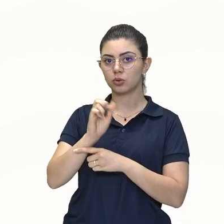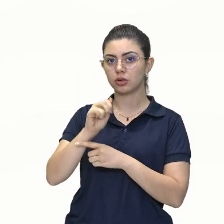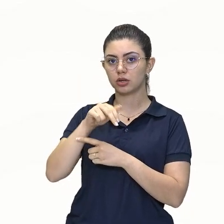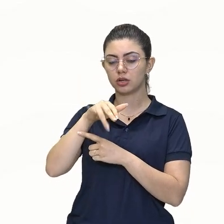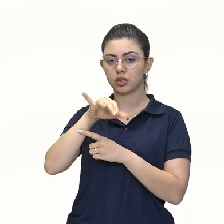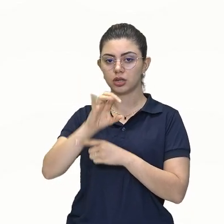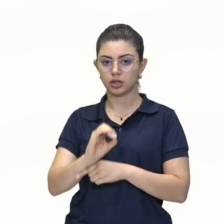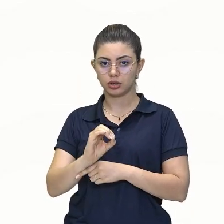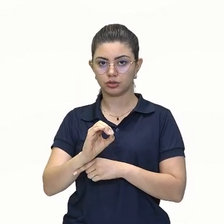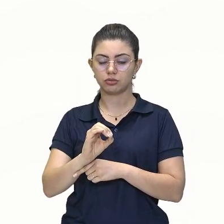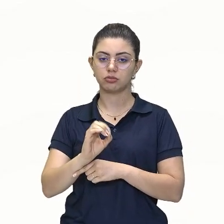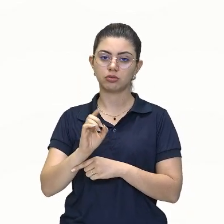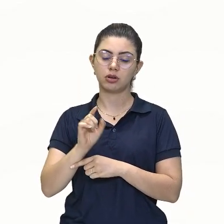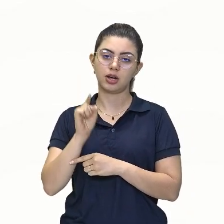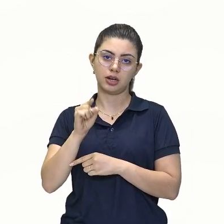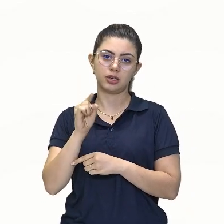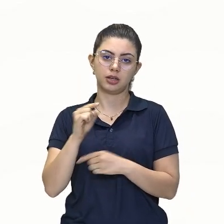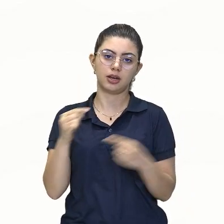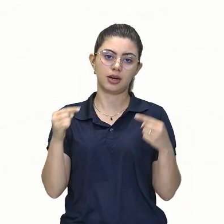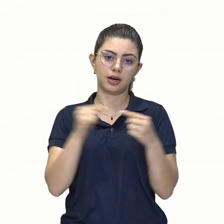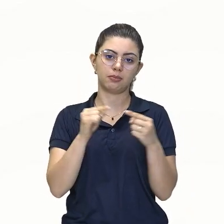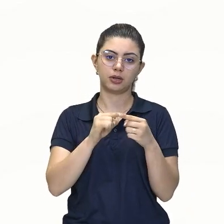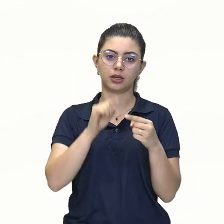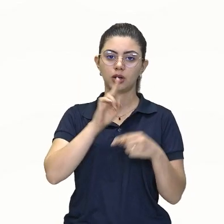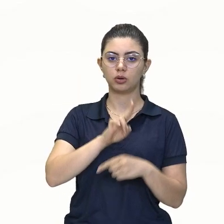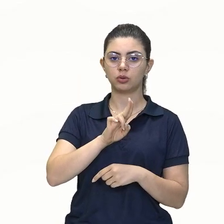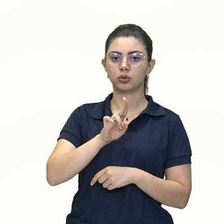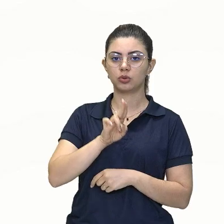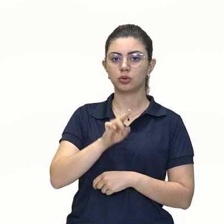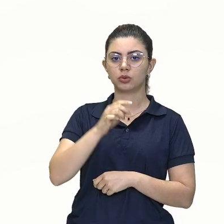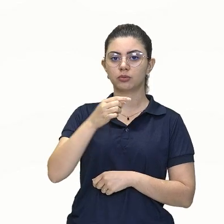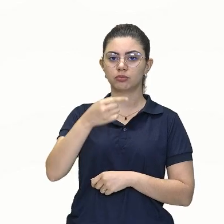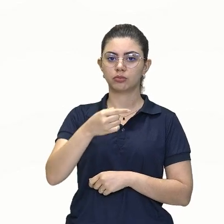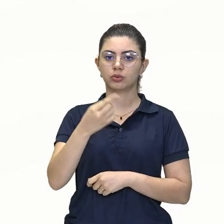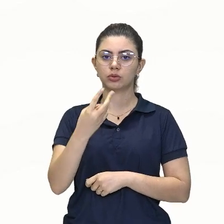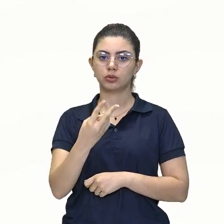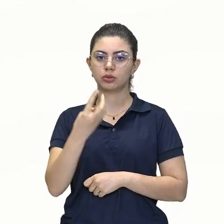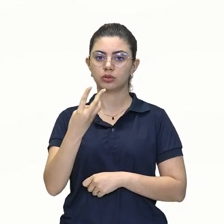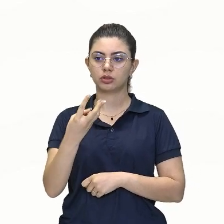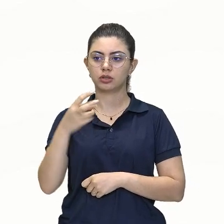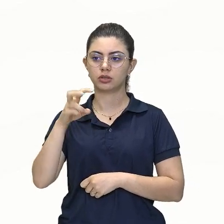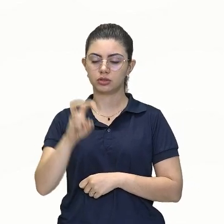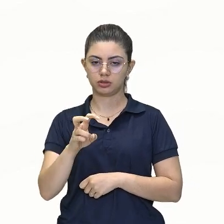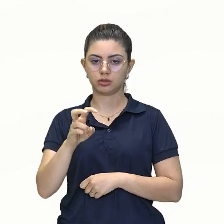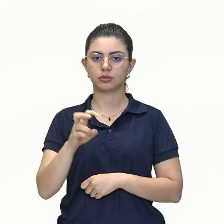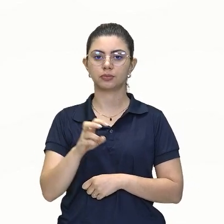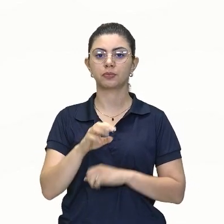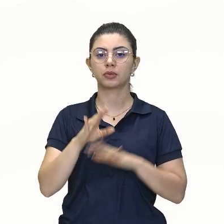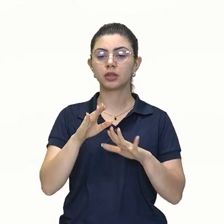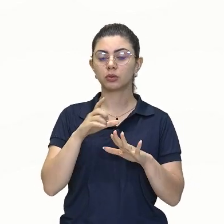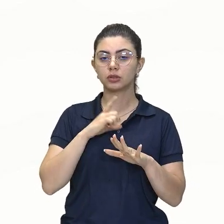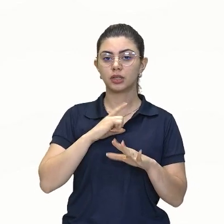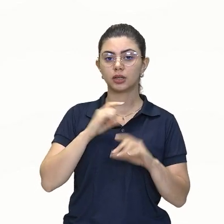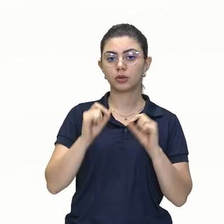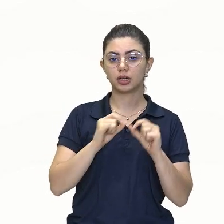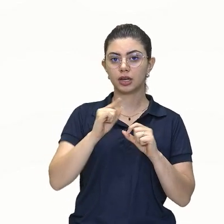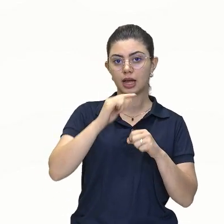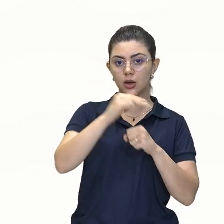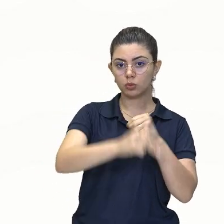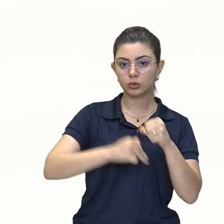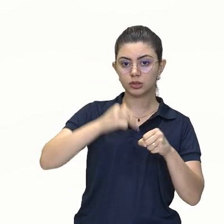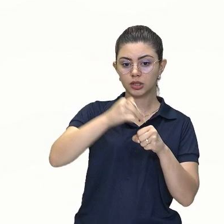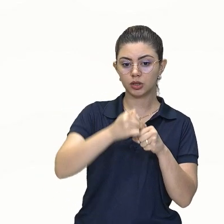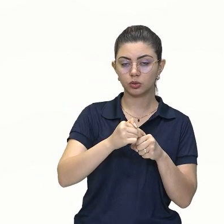do urânio na tabela periódica, e aí quando esse núcleo é atingido por um nêutron, ele pode, por